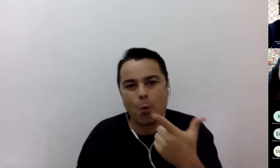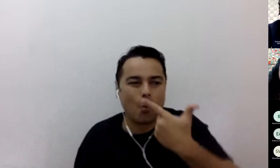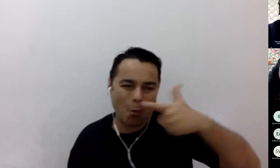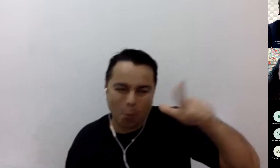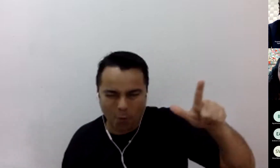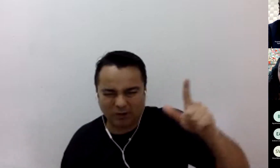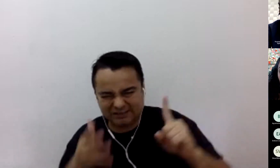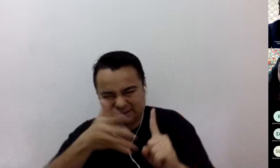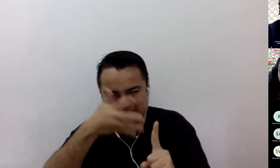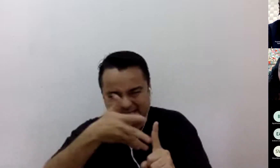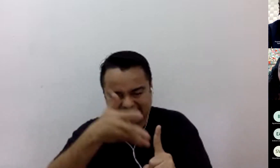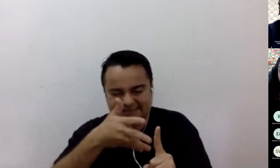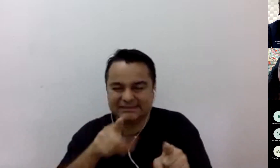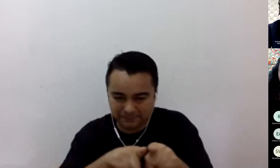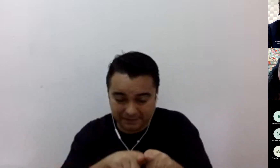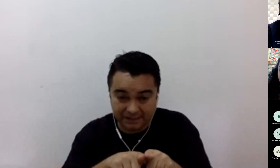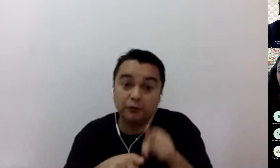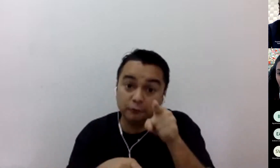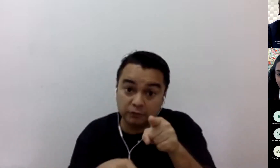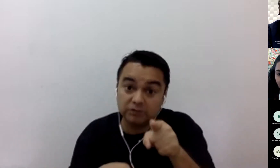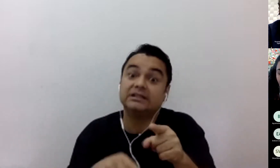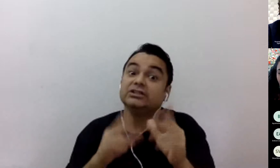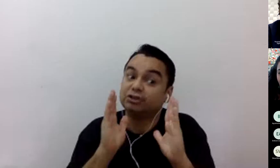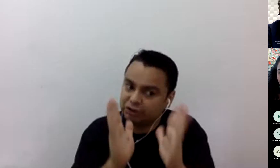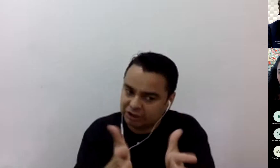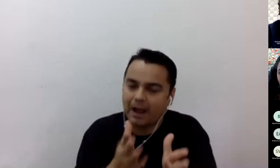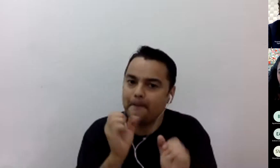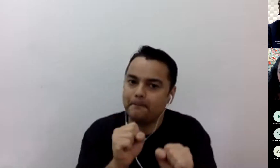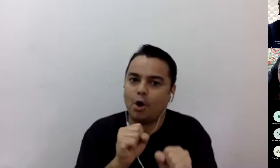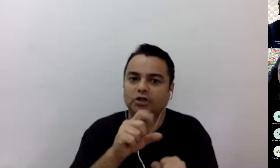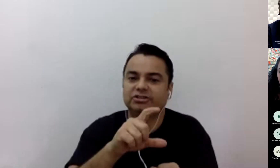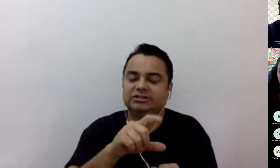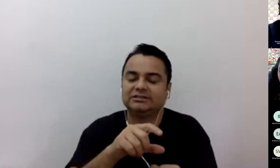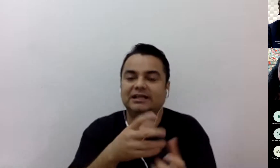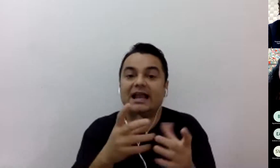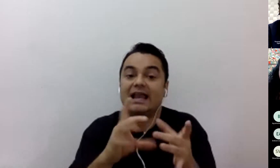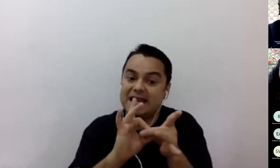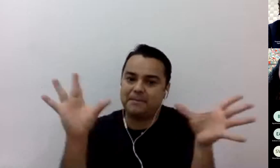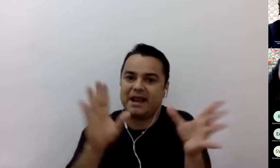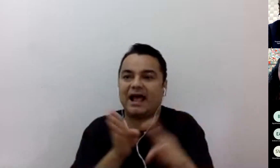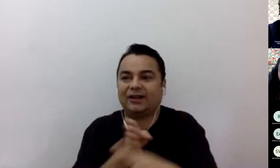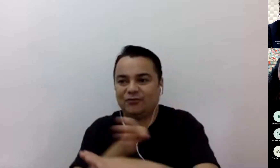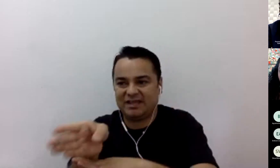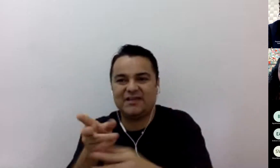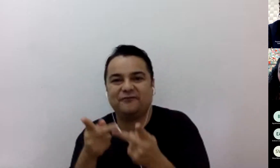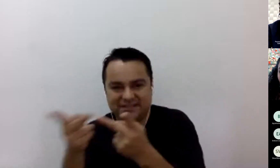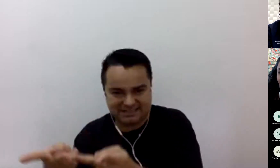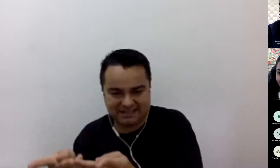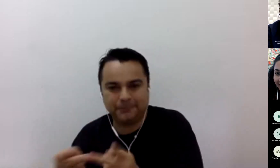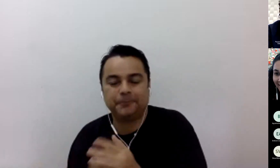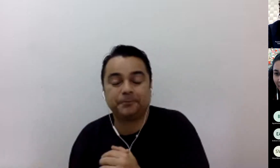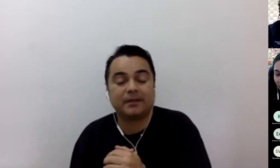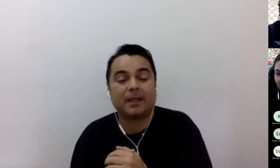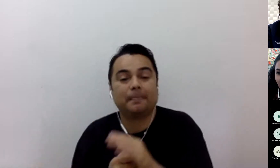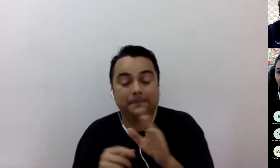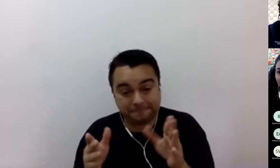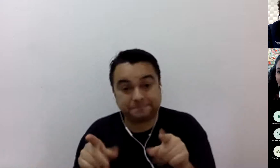outras palestras, vocês estão elegíveis para fazerem essas visitas. E aí,